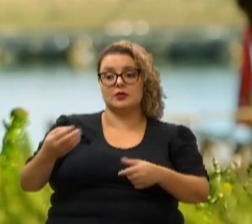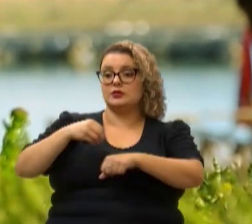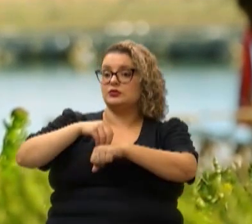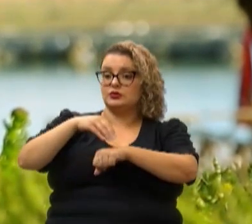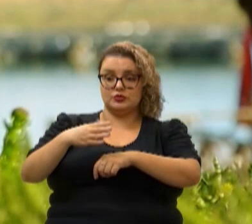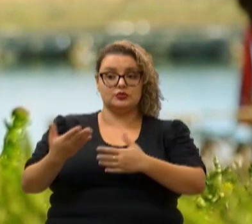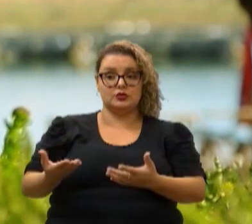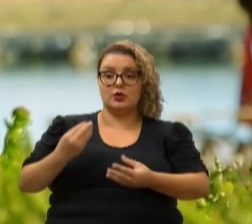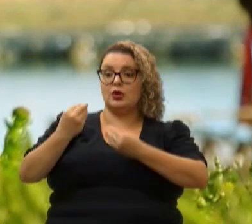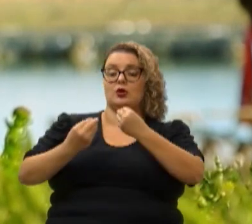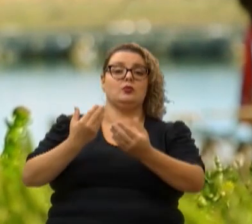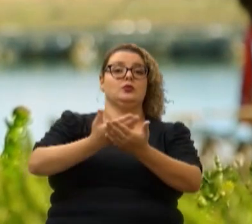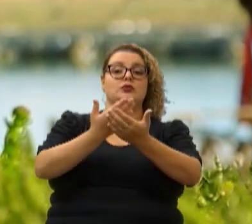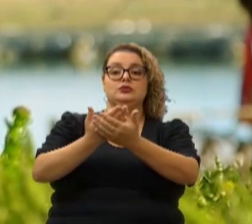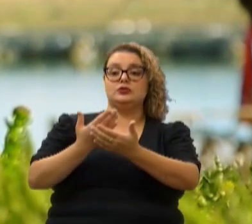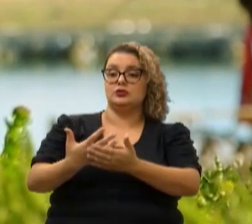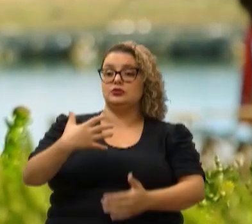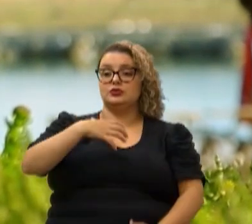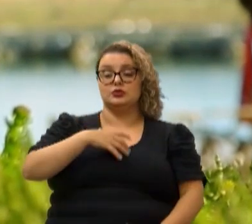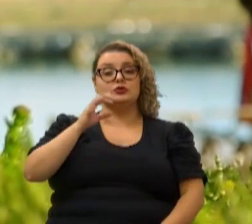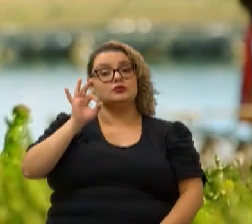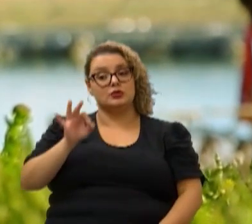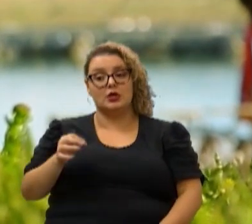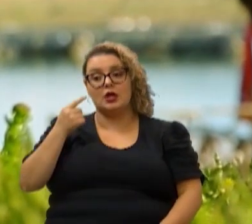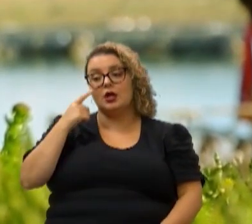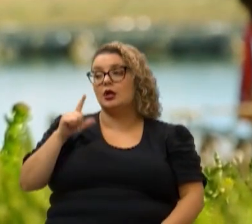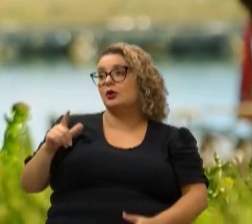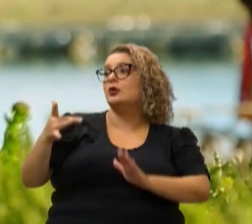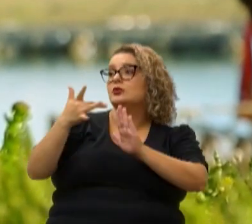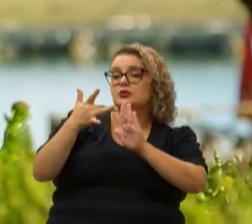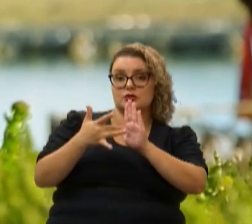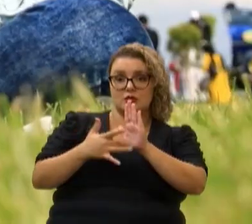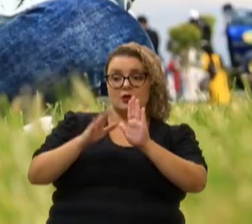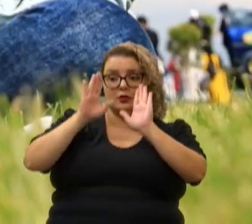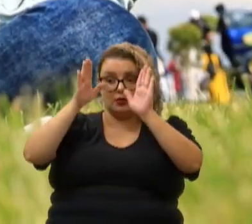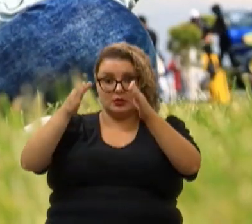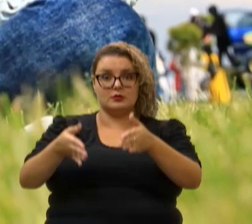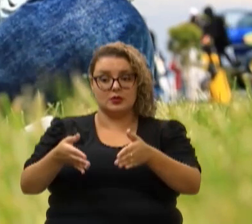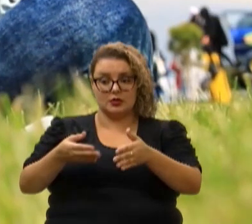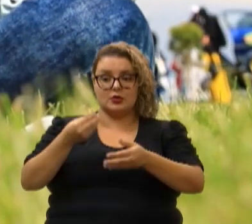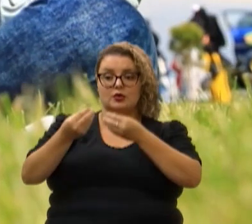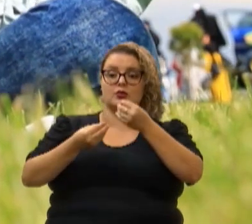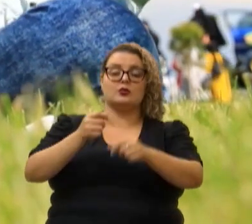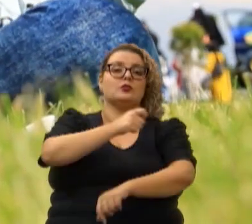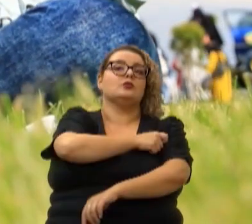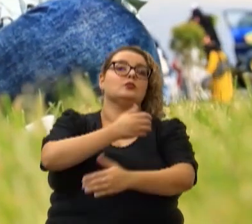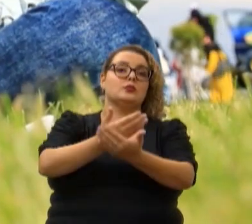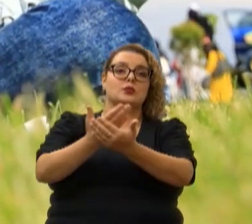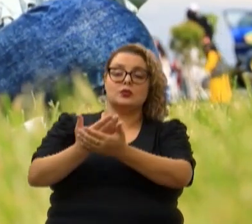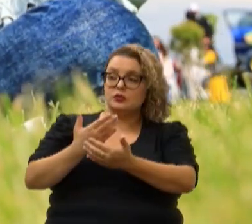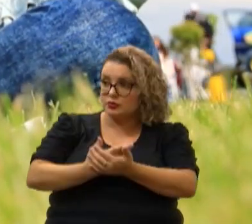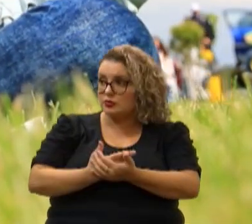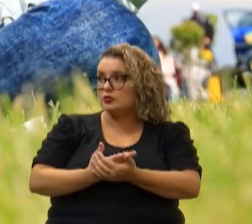Dicas de como estudar de forma correta. Claro que a nossa pauta principal é como os estudantes